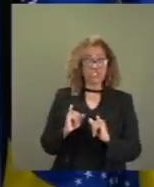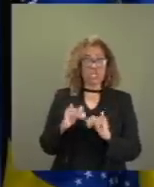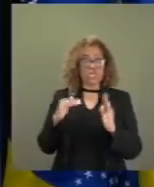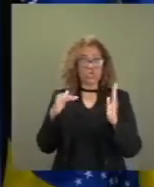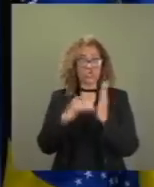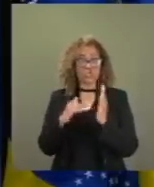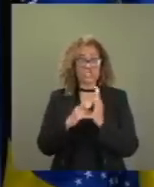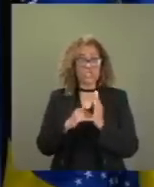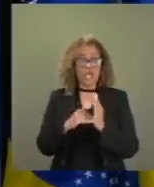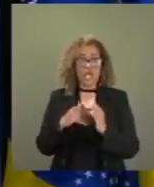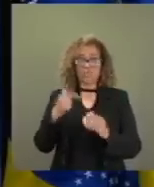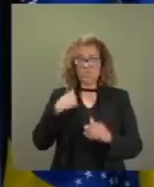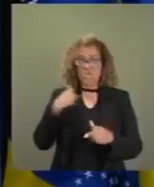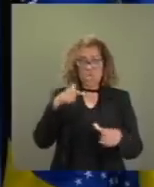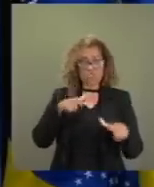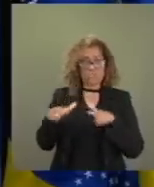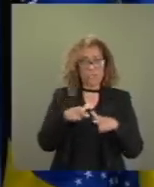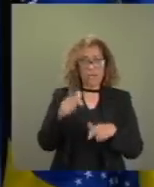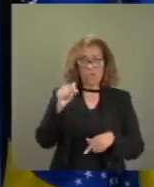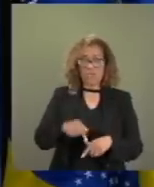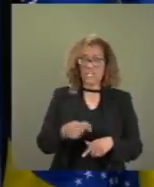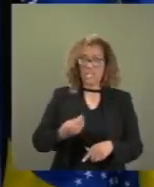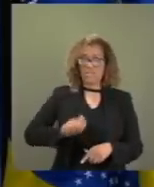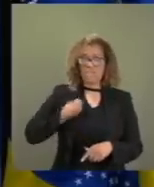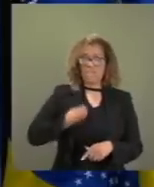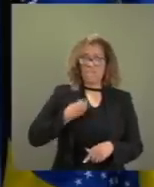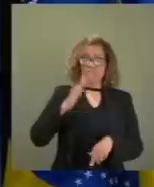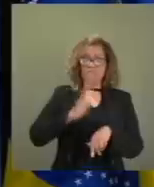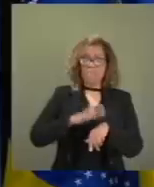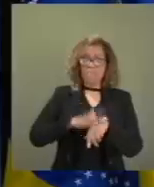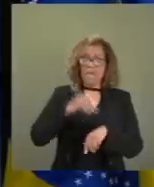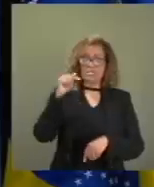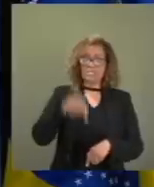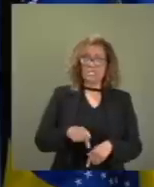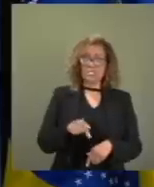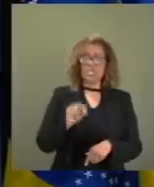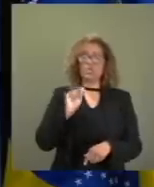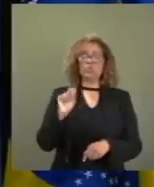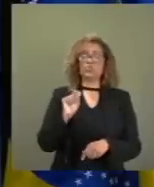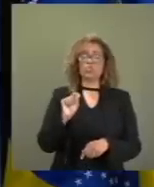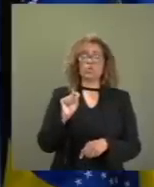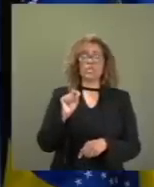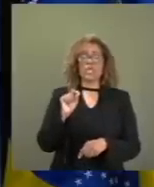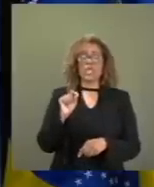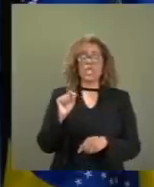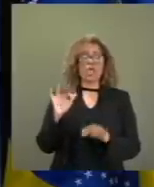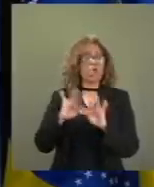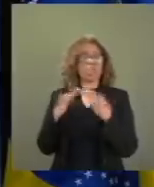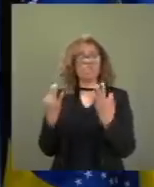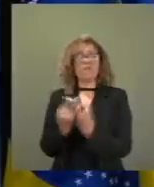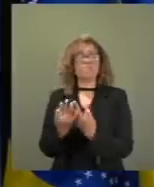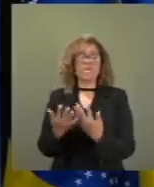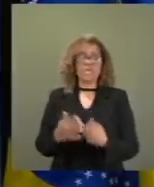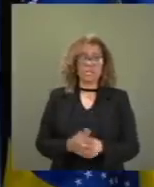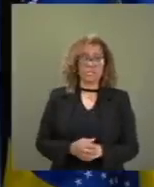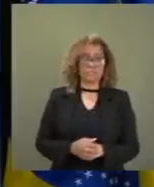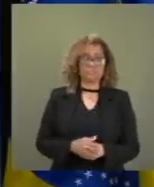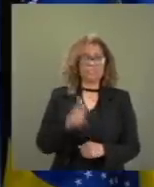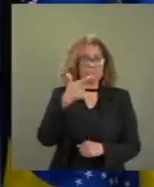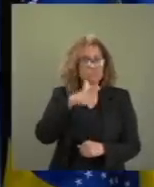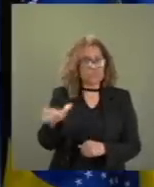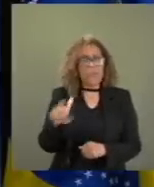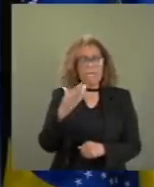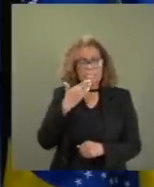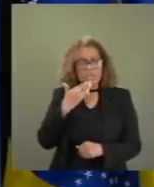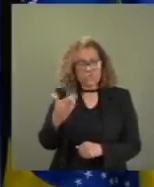na casa que eu trabalho que a gente praticamente vive mais aqui do que com a nossa família Então eu queria mais uma vez fazer um